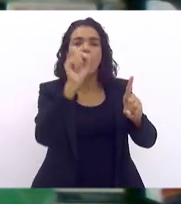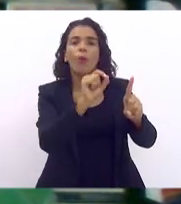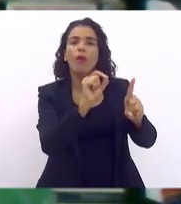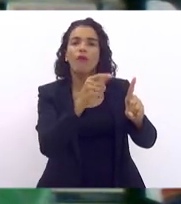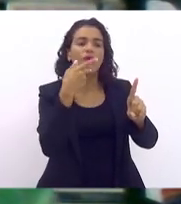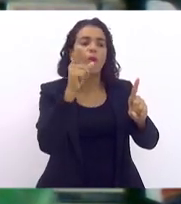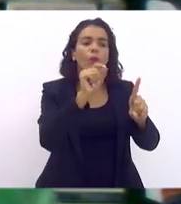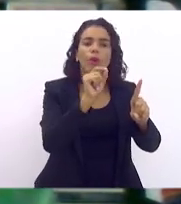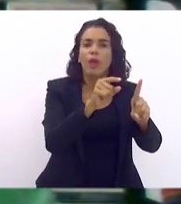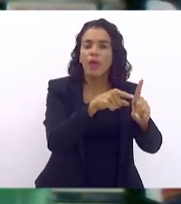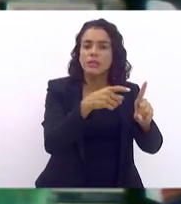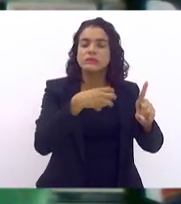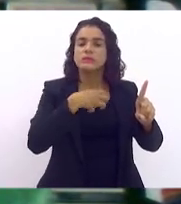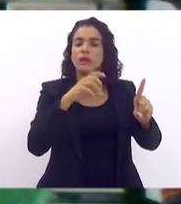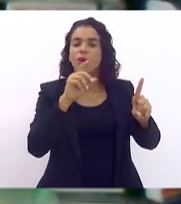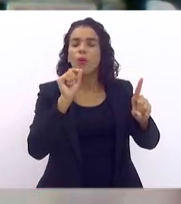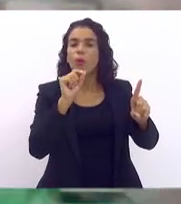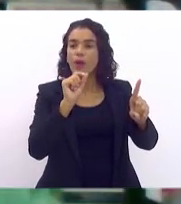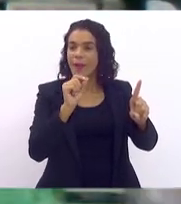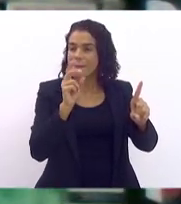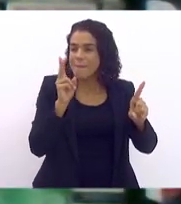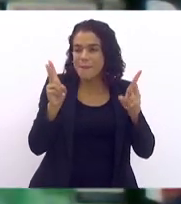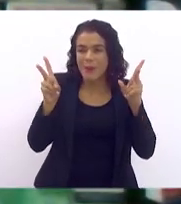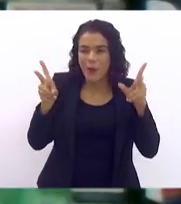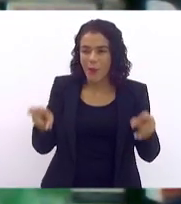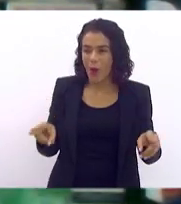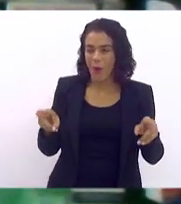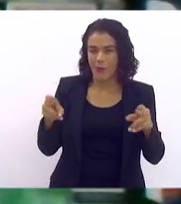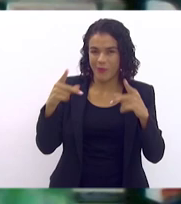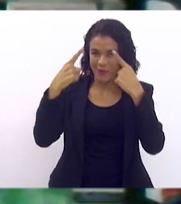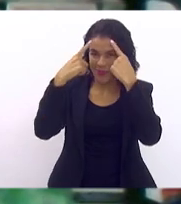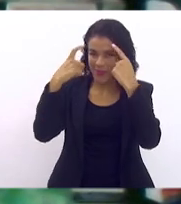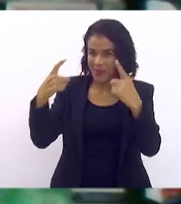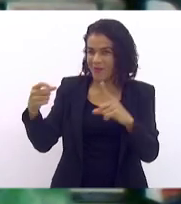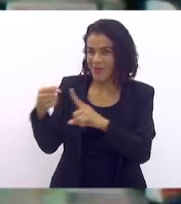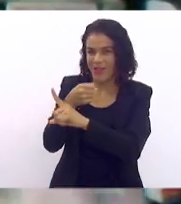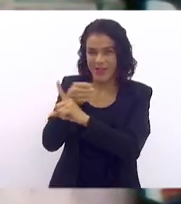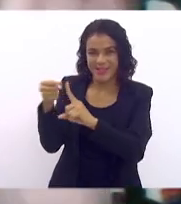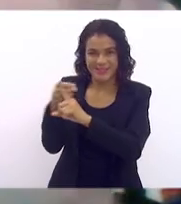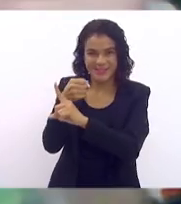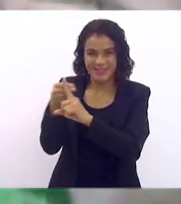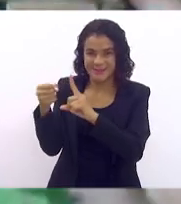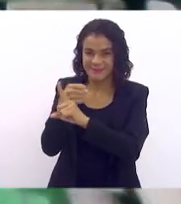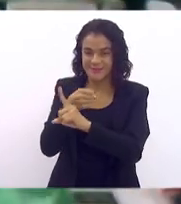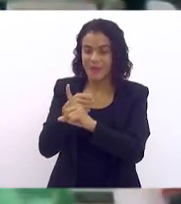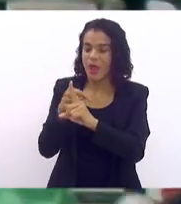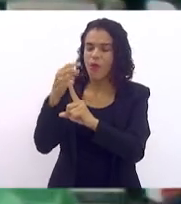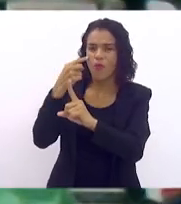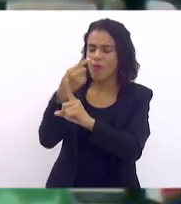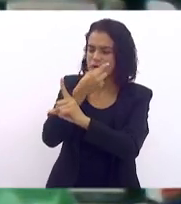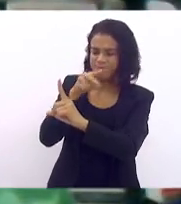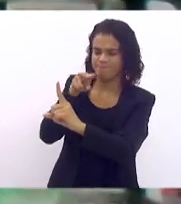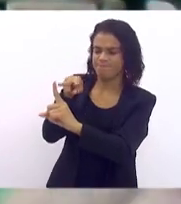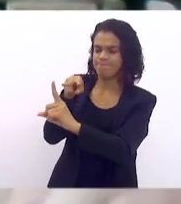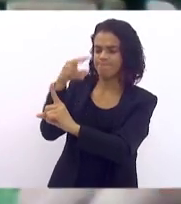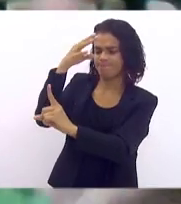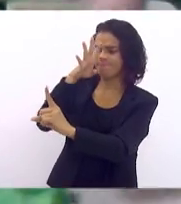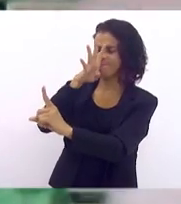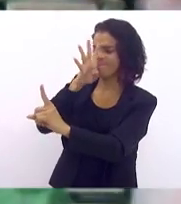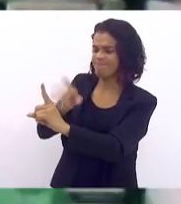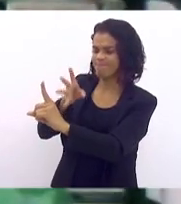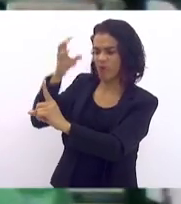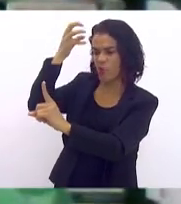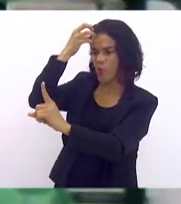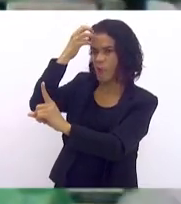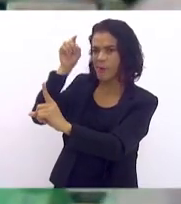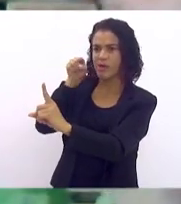falou? É a mesma dinâmica, né, da violência doméstica. É um olhar de culpabilização para a vítima. E aí isso